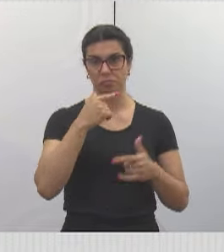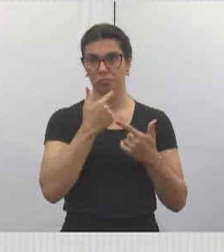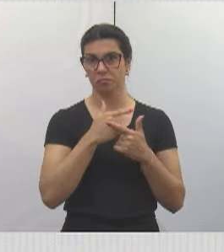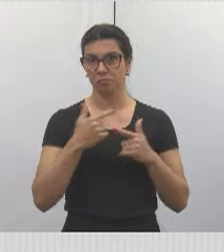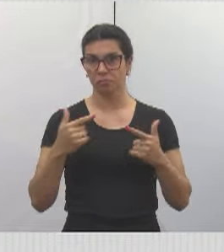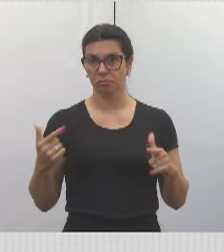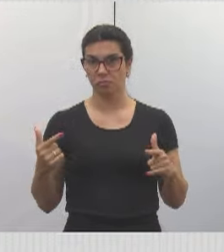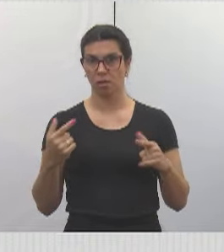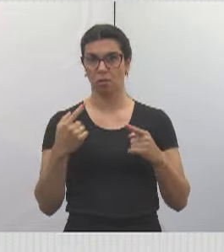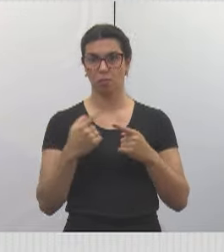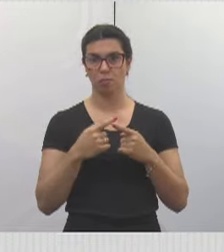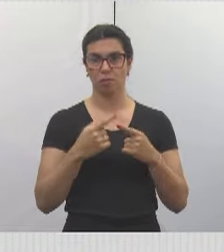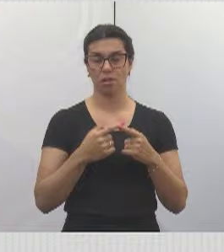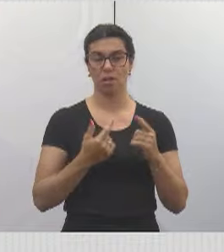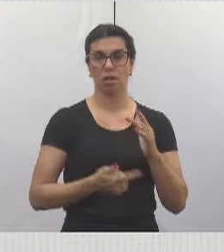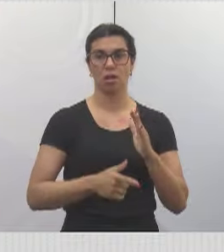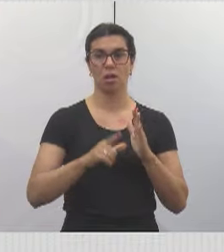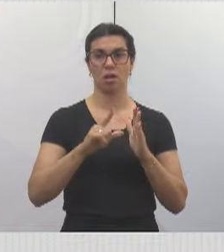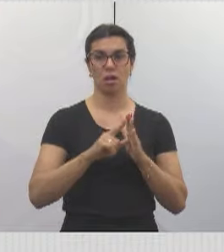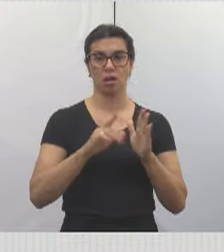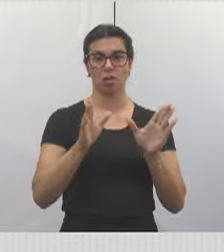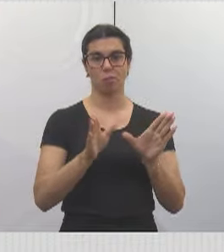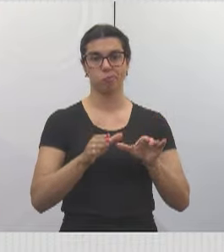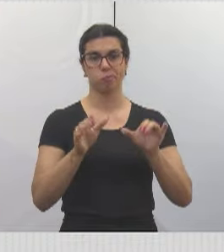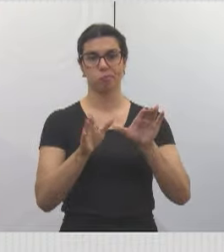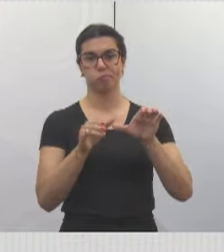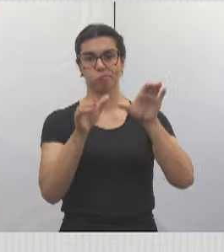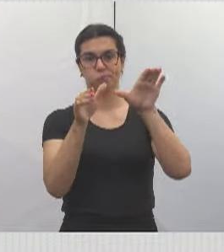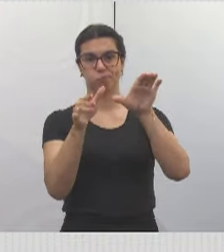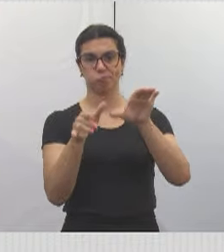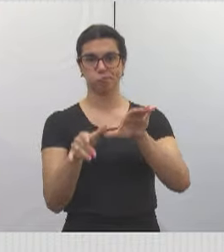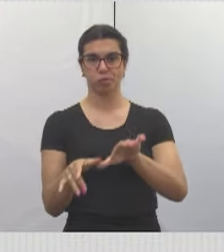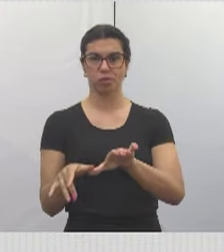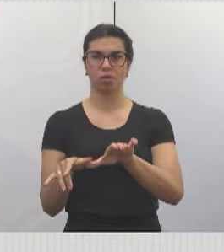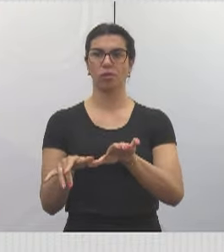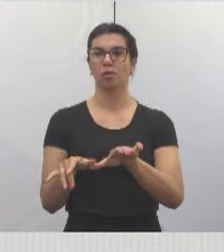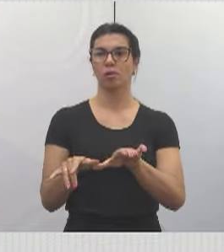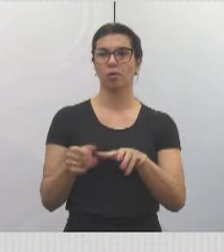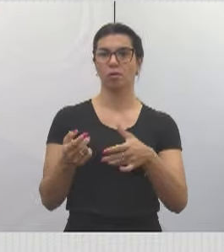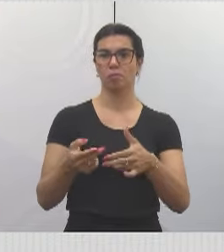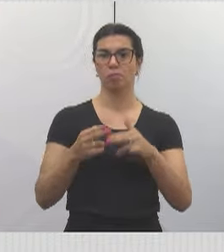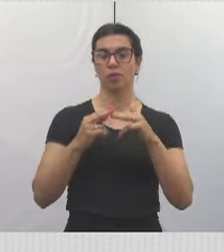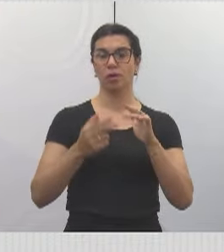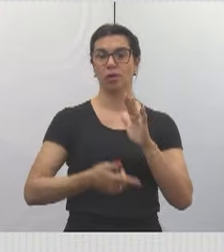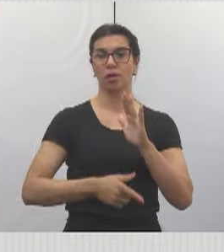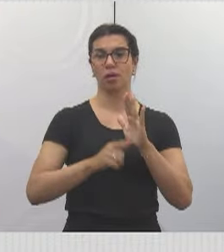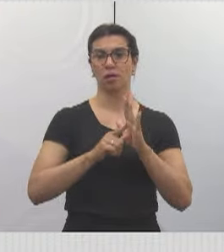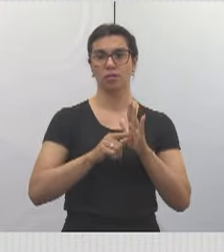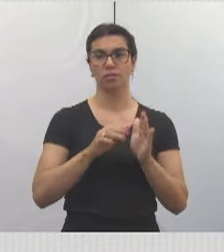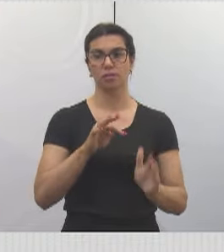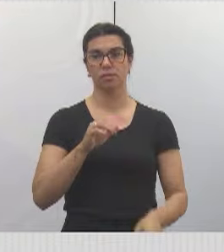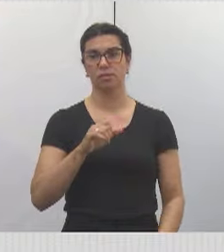que as pombinhas vão entrar lá dentro. Só se ela entrar por baixo, vai por cima lá, não entra. Está aí.